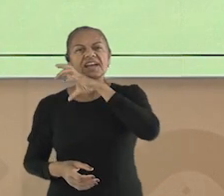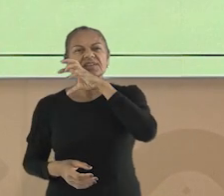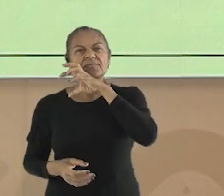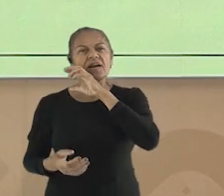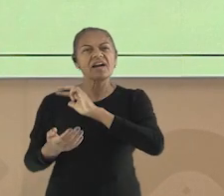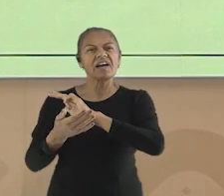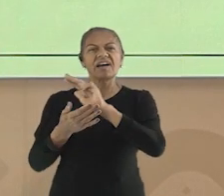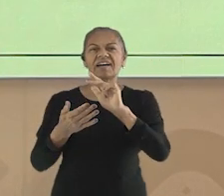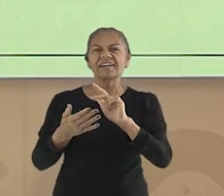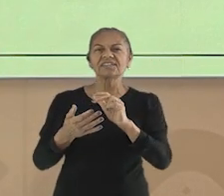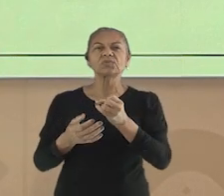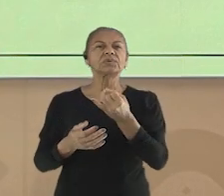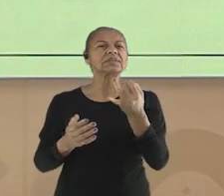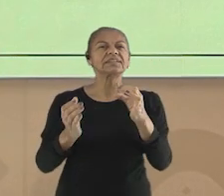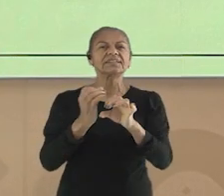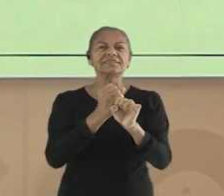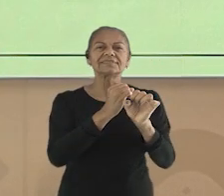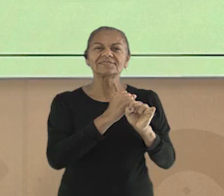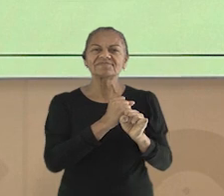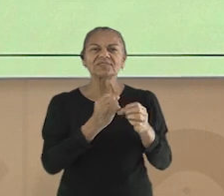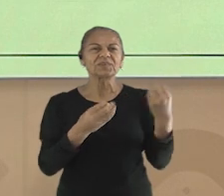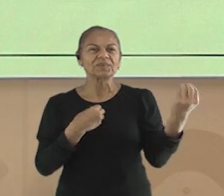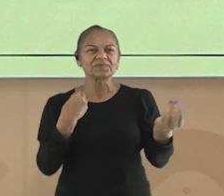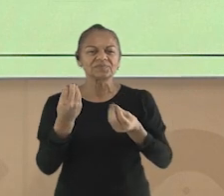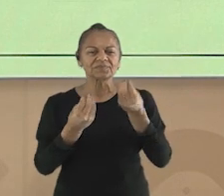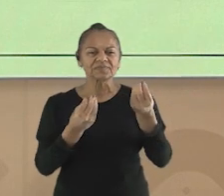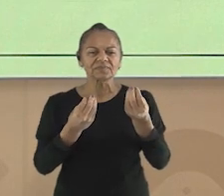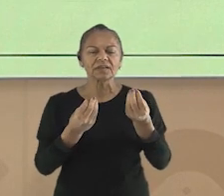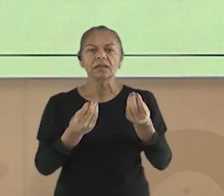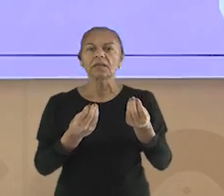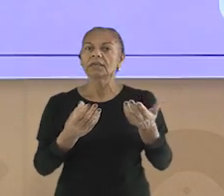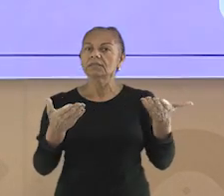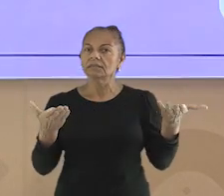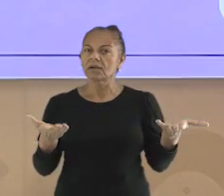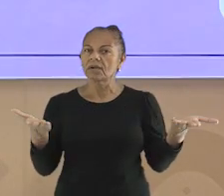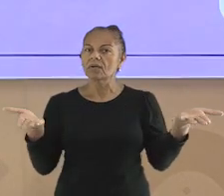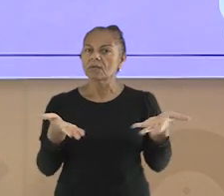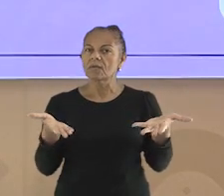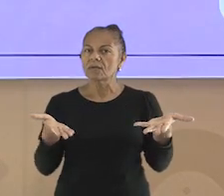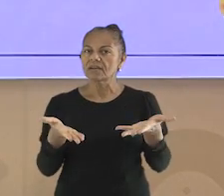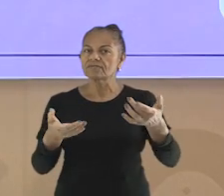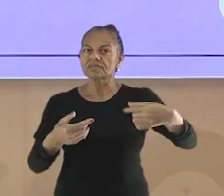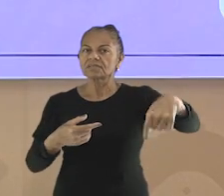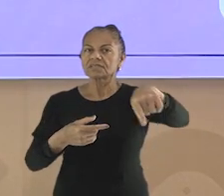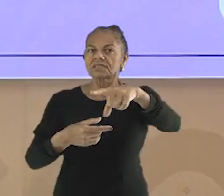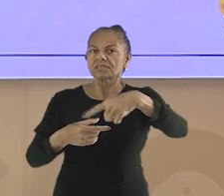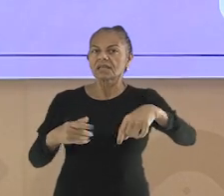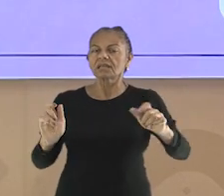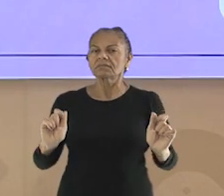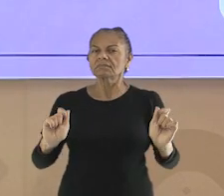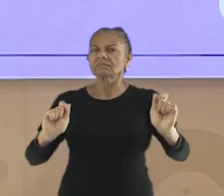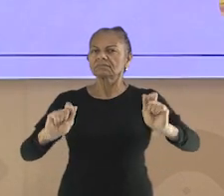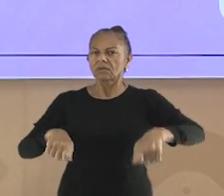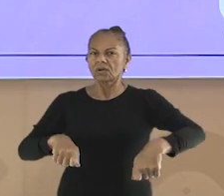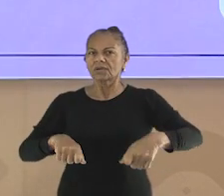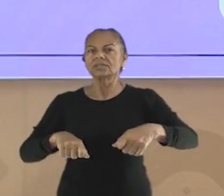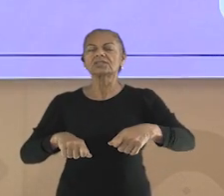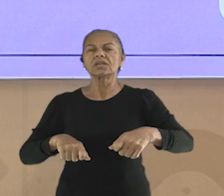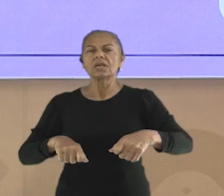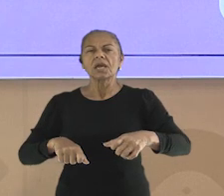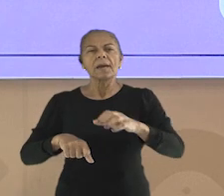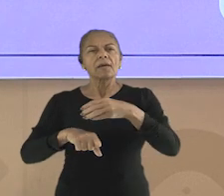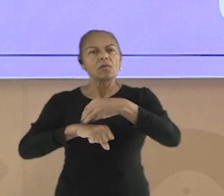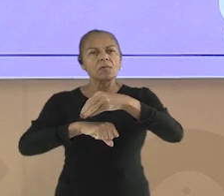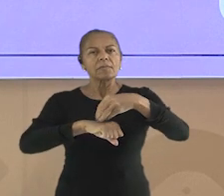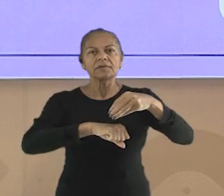não gostam, e assim por diante. Agora, que tal você compartilhar esse conhecimento que você